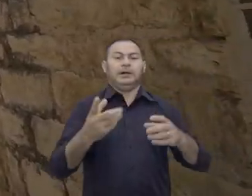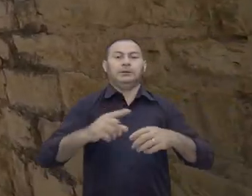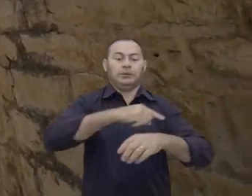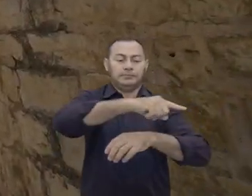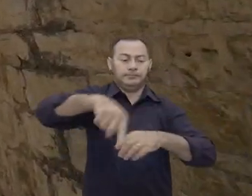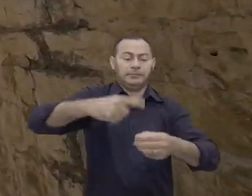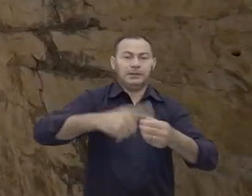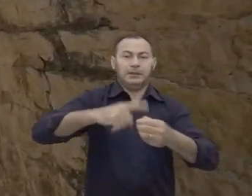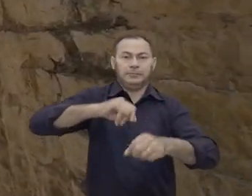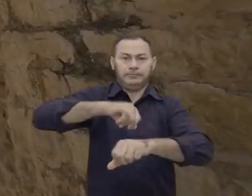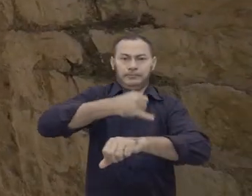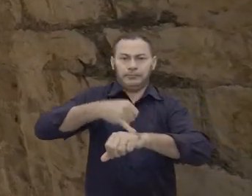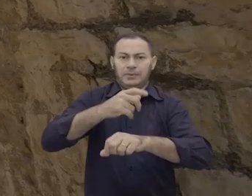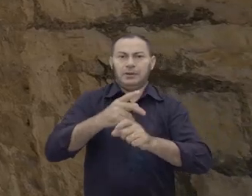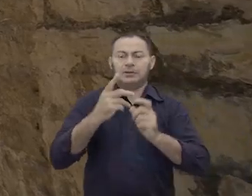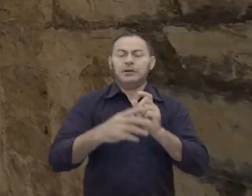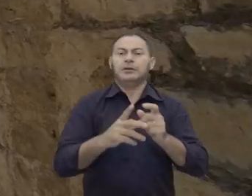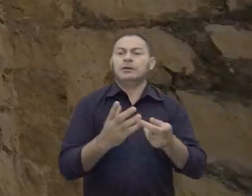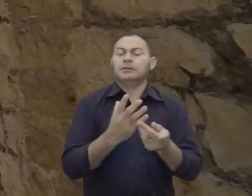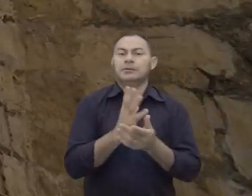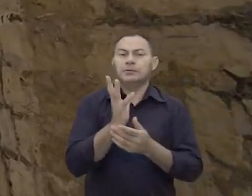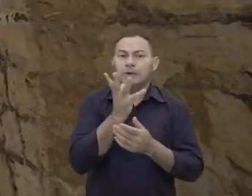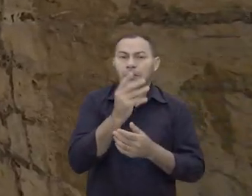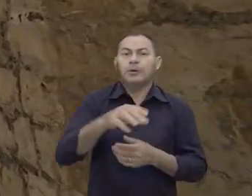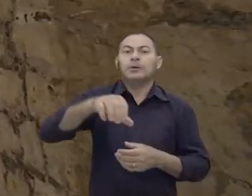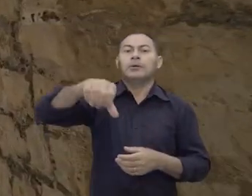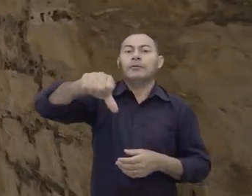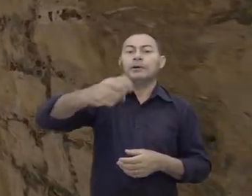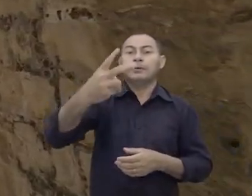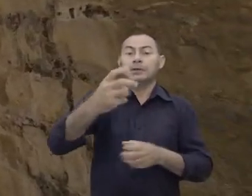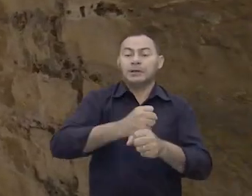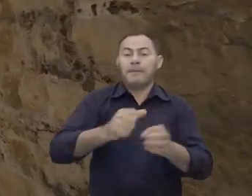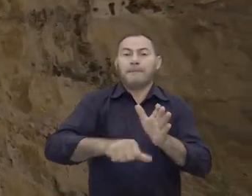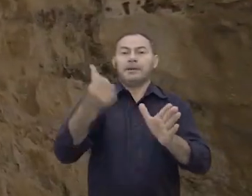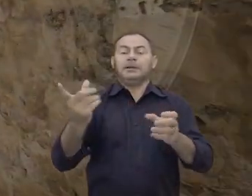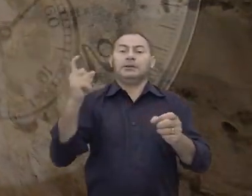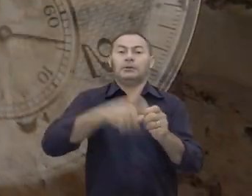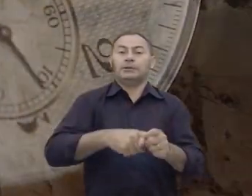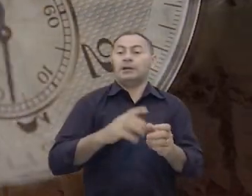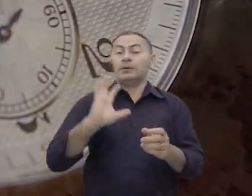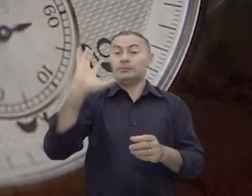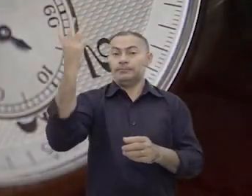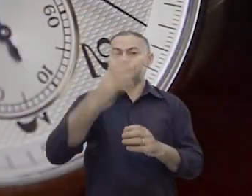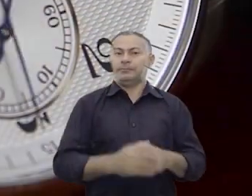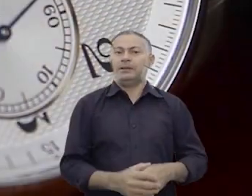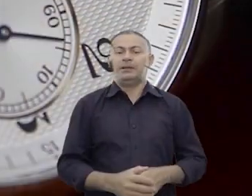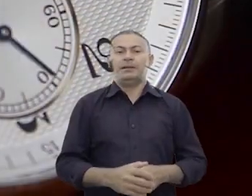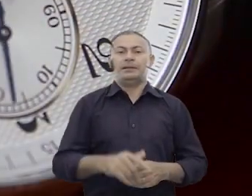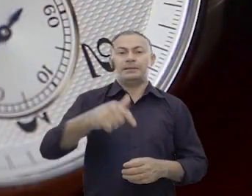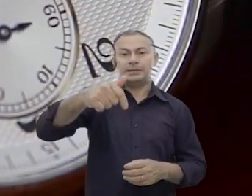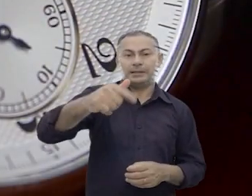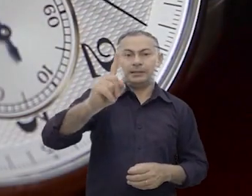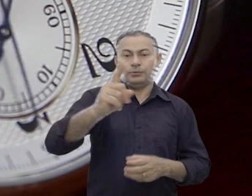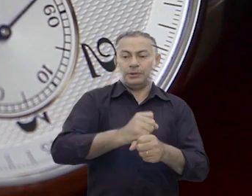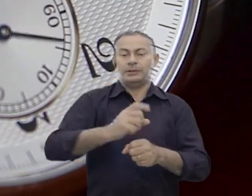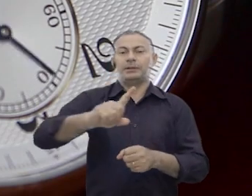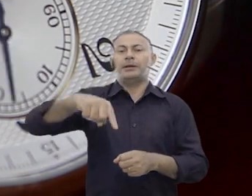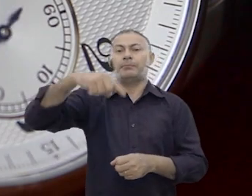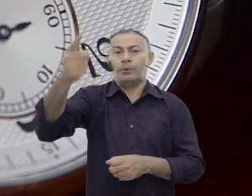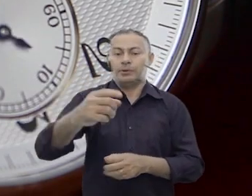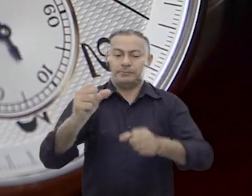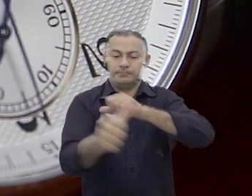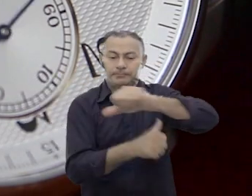de Jerusalém. O seu retorno ocorreu 92 anos após o primeiro retorno e 71